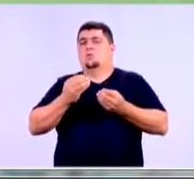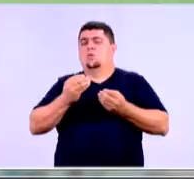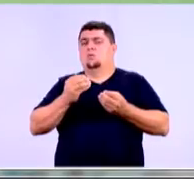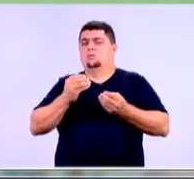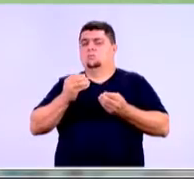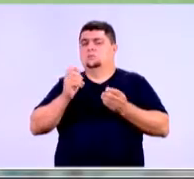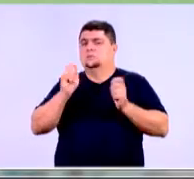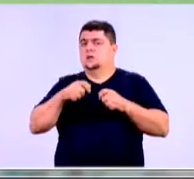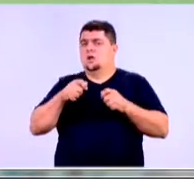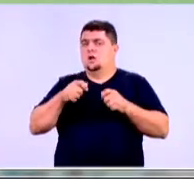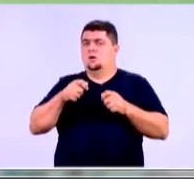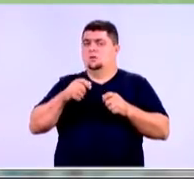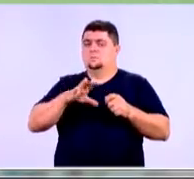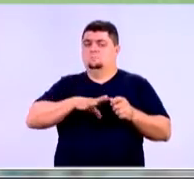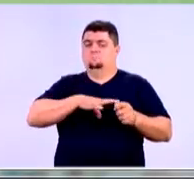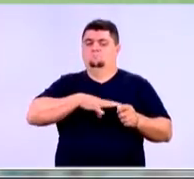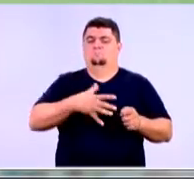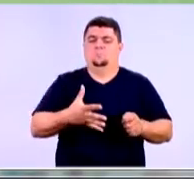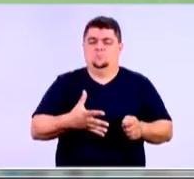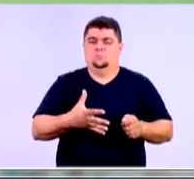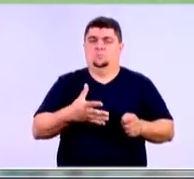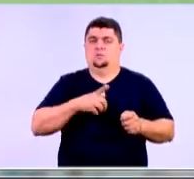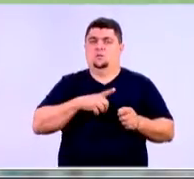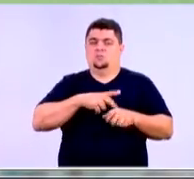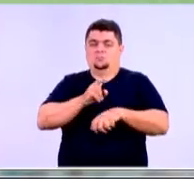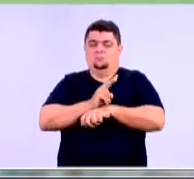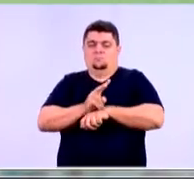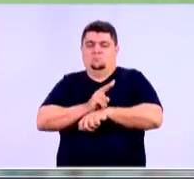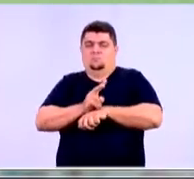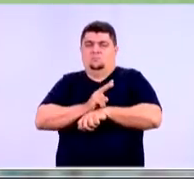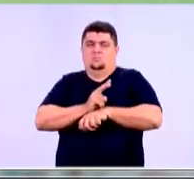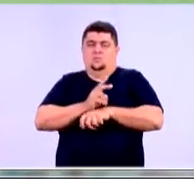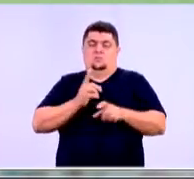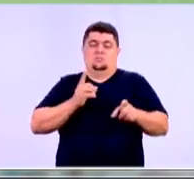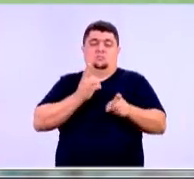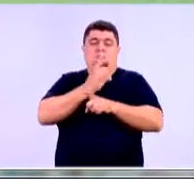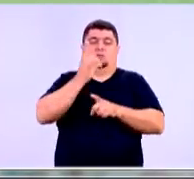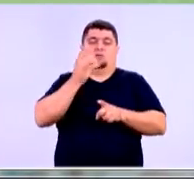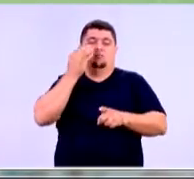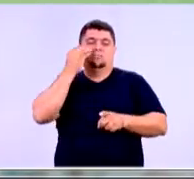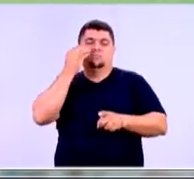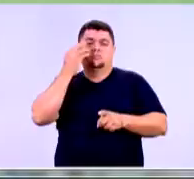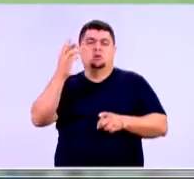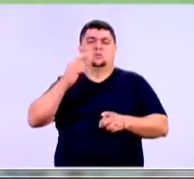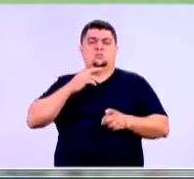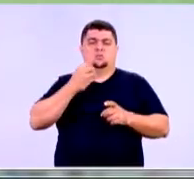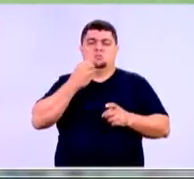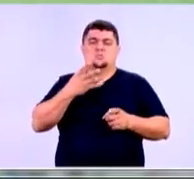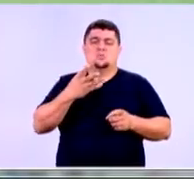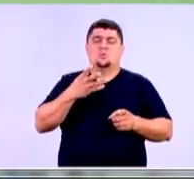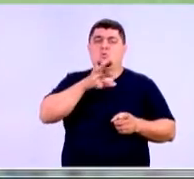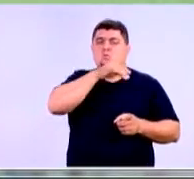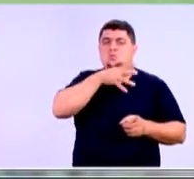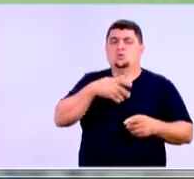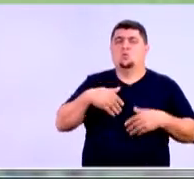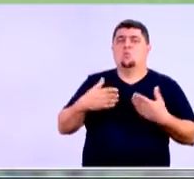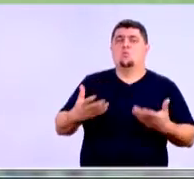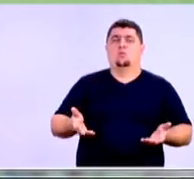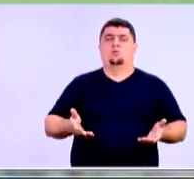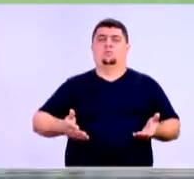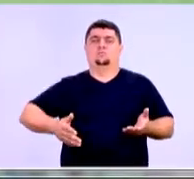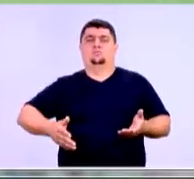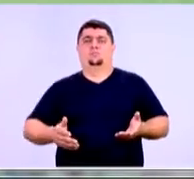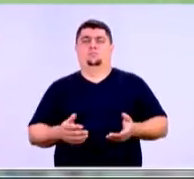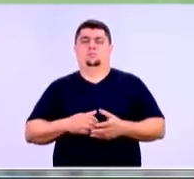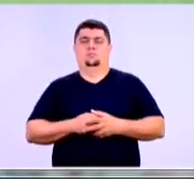arriscada e como, e avaliar, identificar e analisar o resultado dessas políticas mais arriscadas, né,